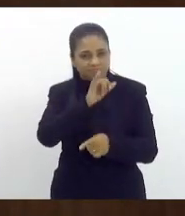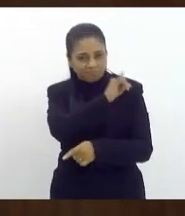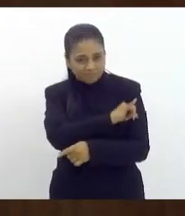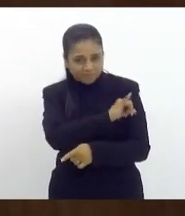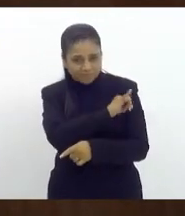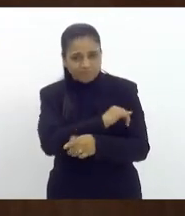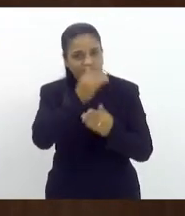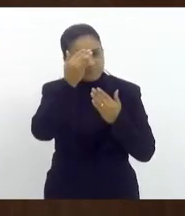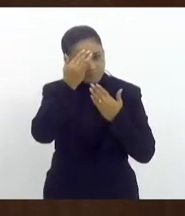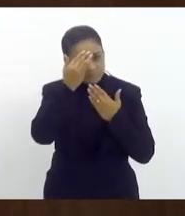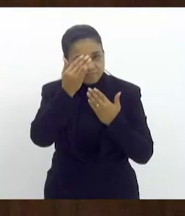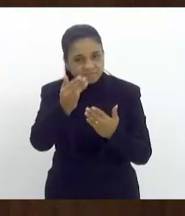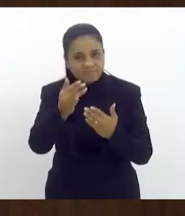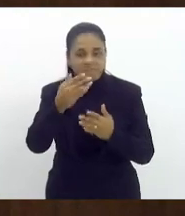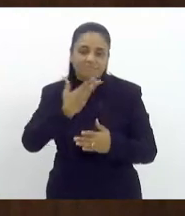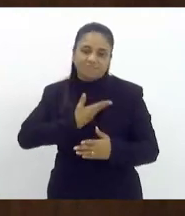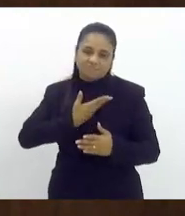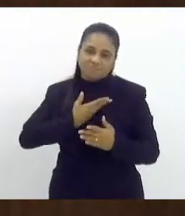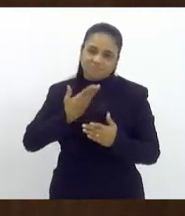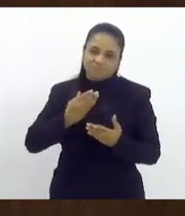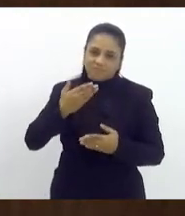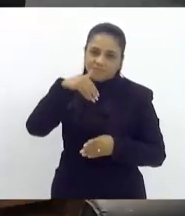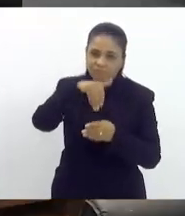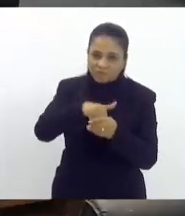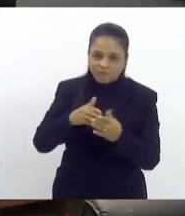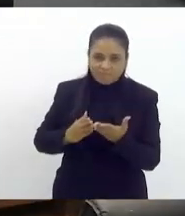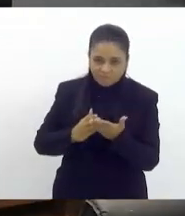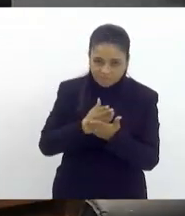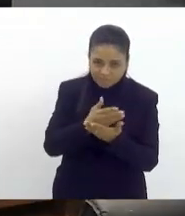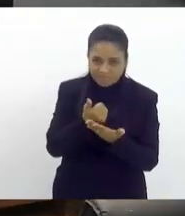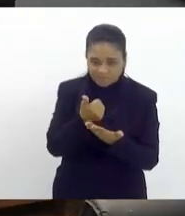Agradeço aos colegas que votaram a favor